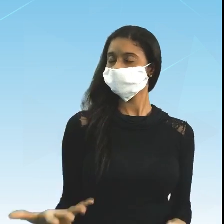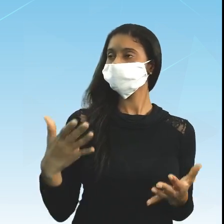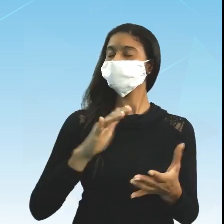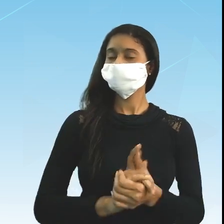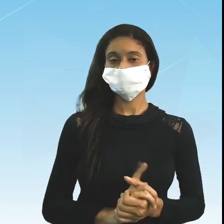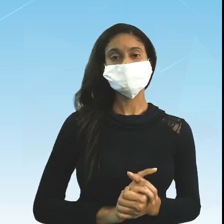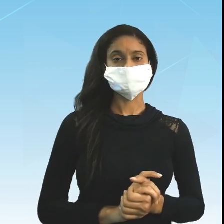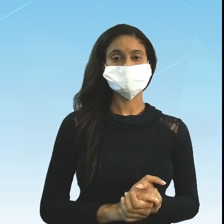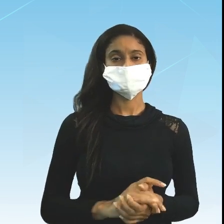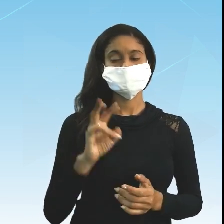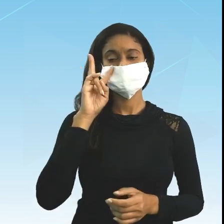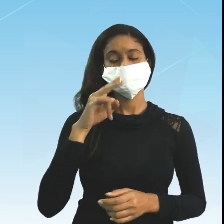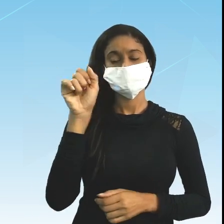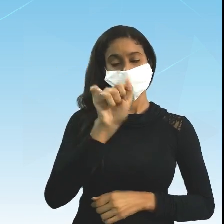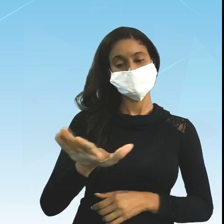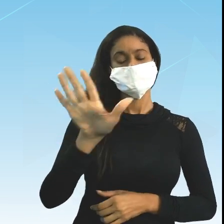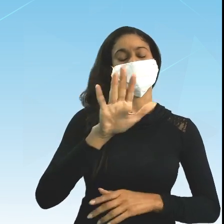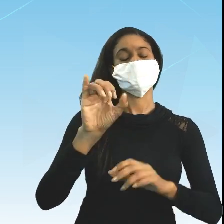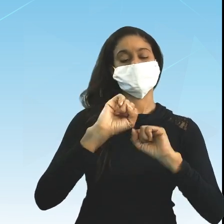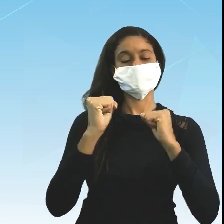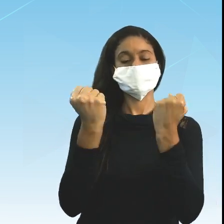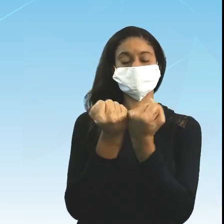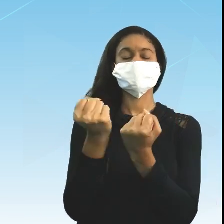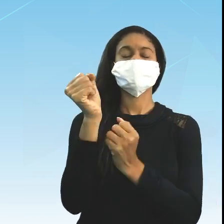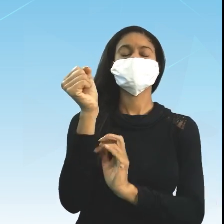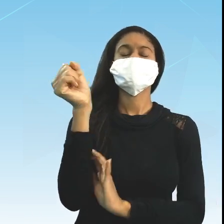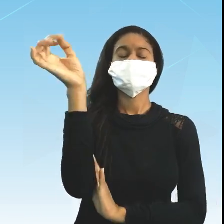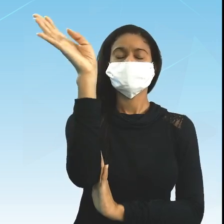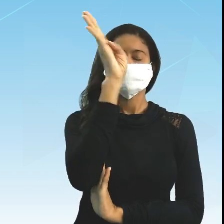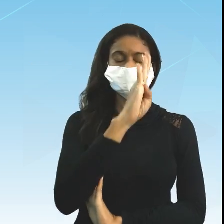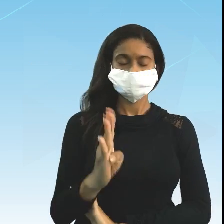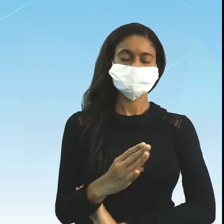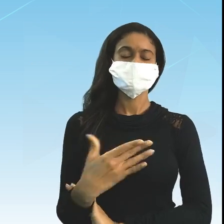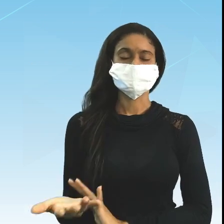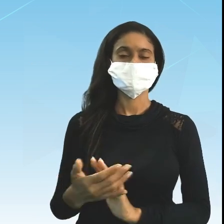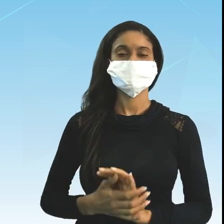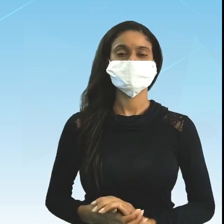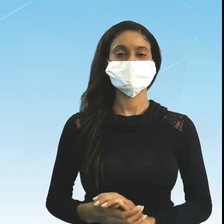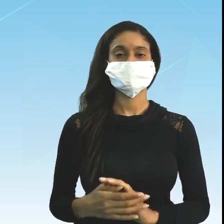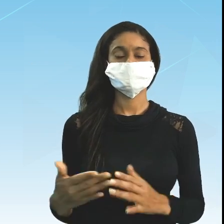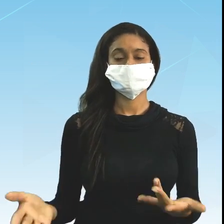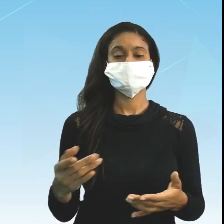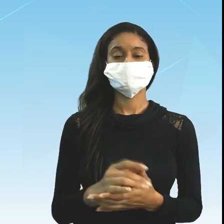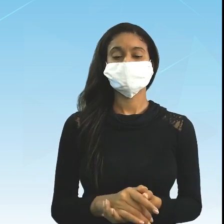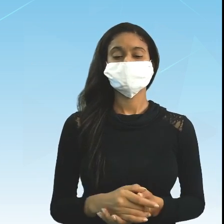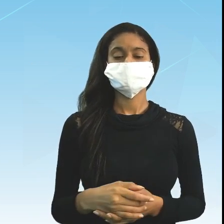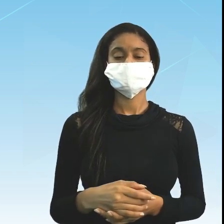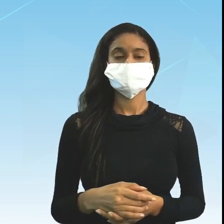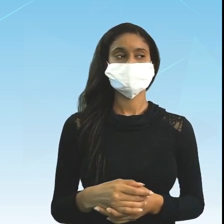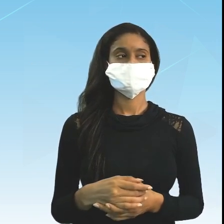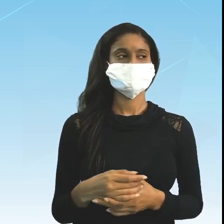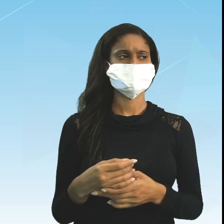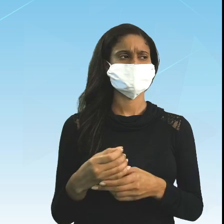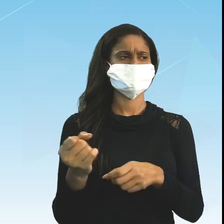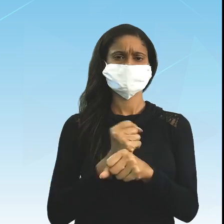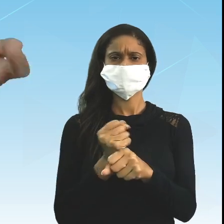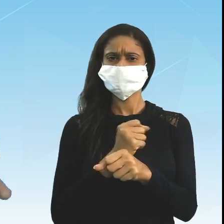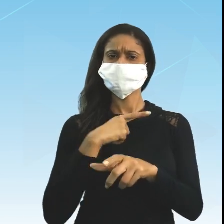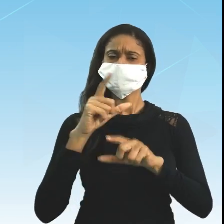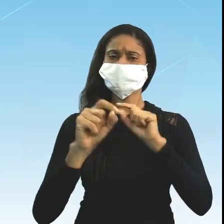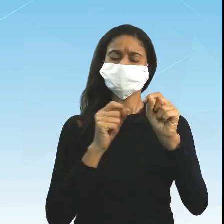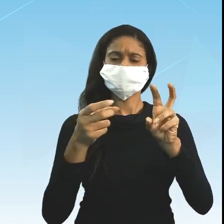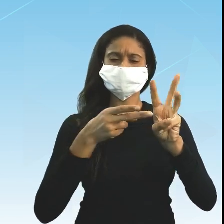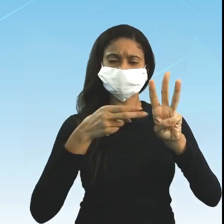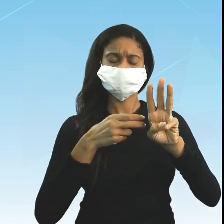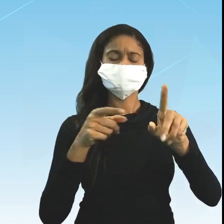uma sociedade brasileira. Durante 32 anos, ficou com os indígenas e os brancos, portugueses,